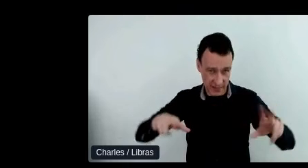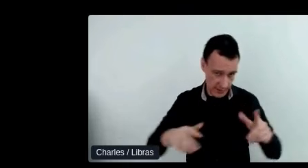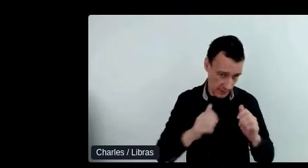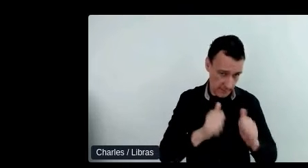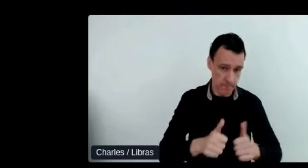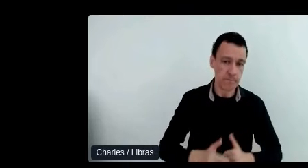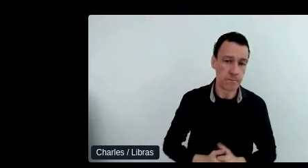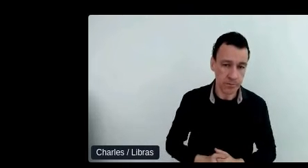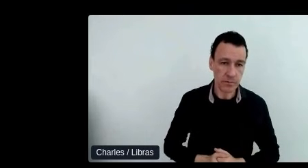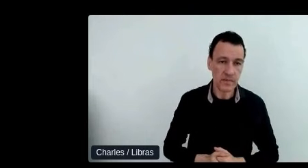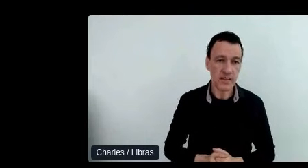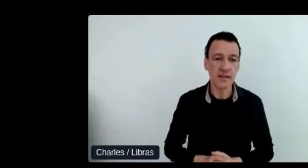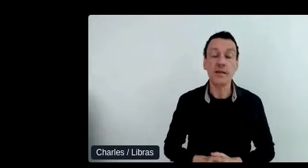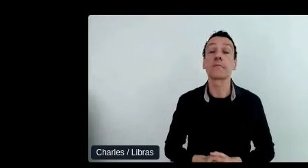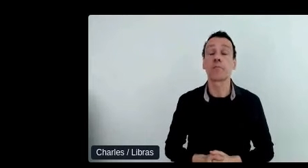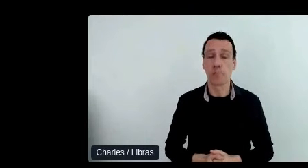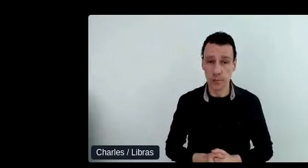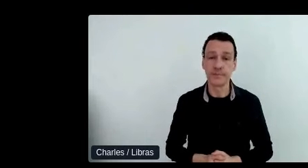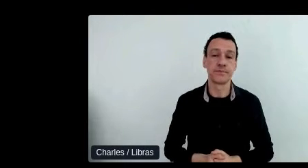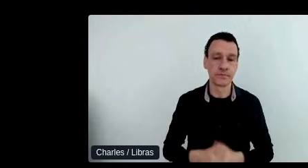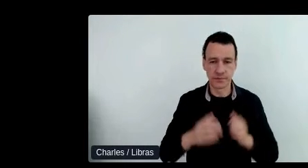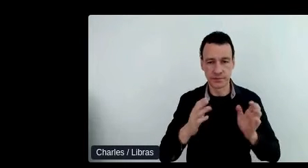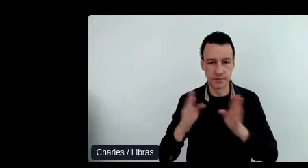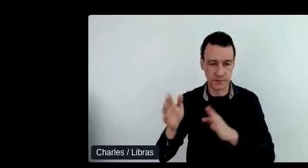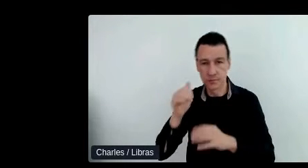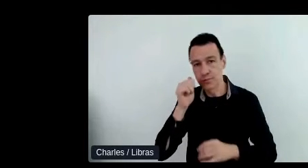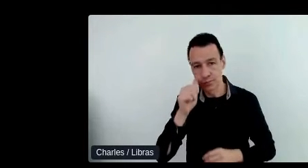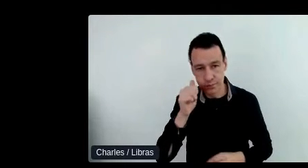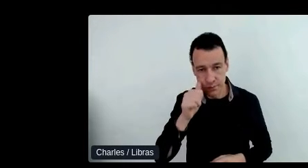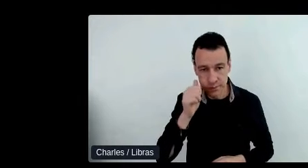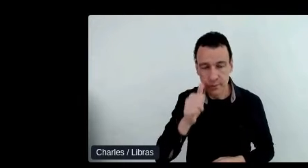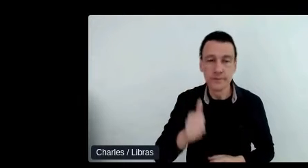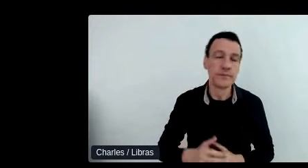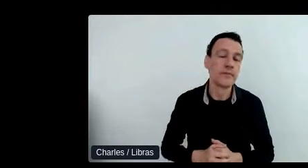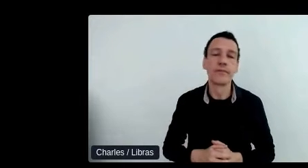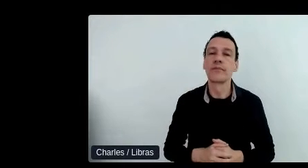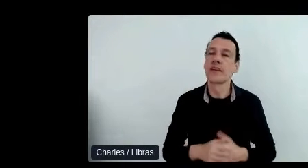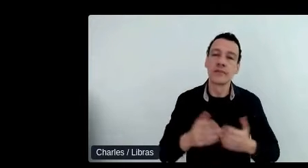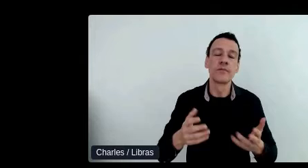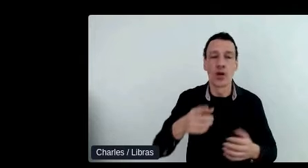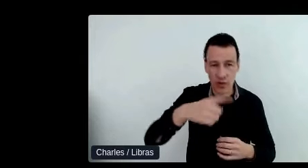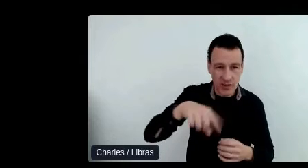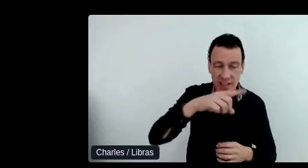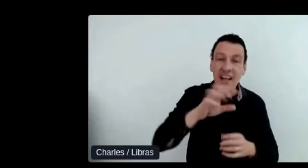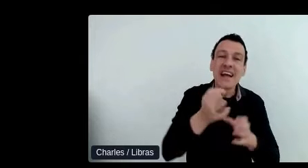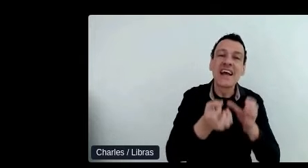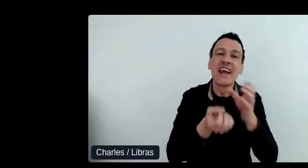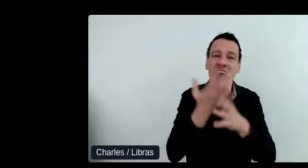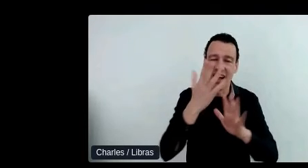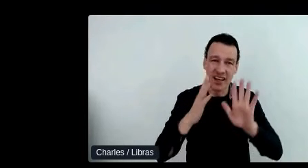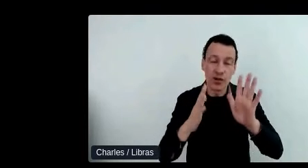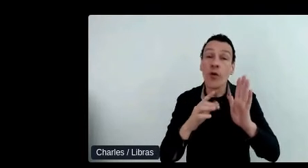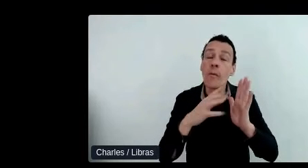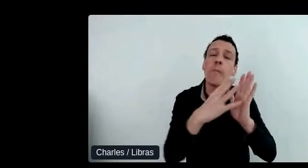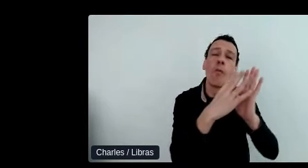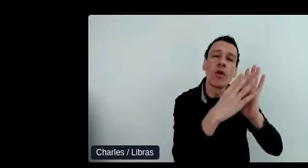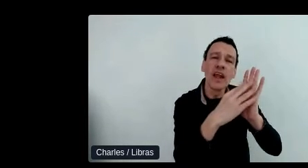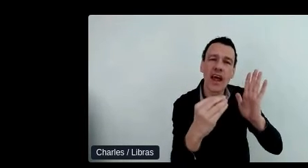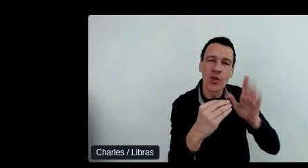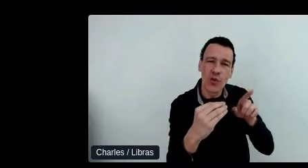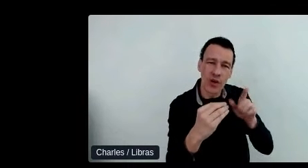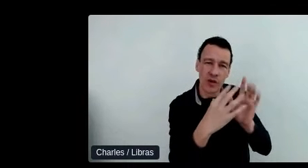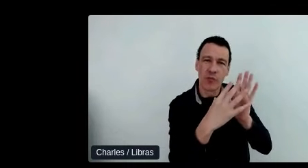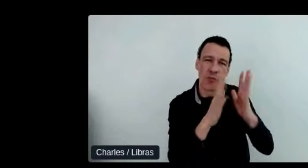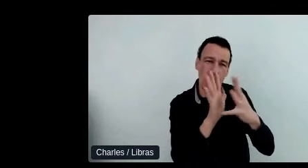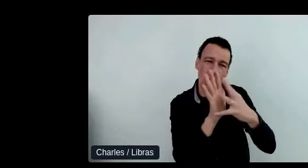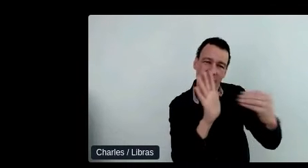resumidamente, quando a gente vai criar um modelo de aprendizado, essa questão que a Verônica falou do